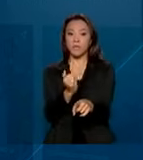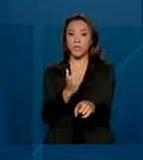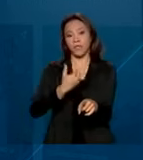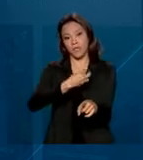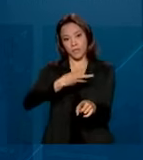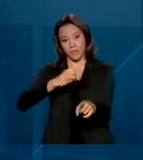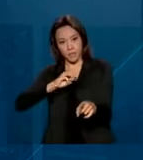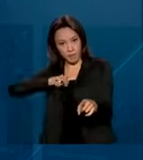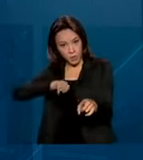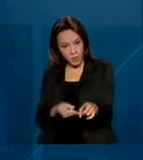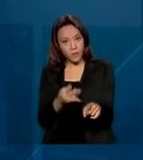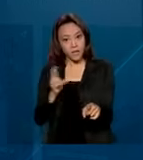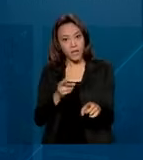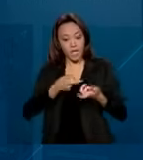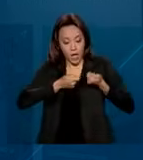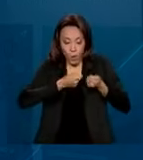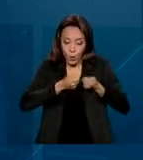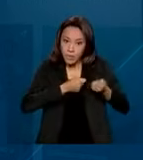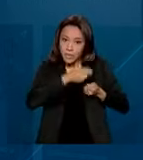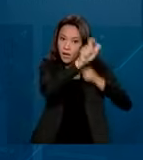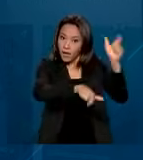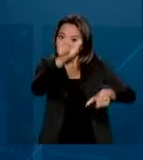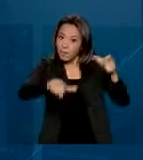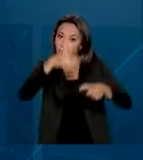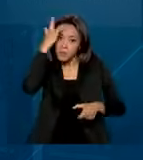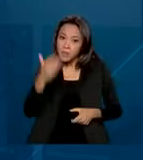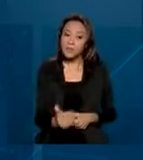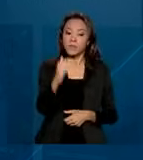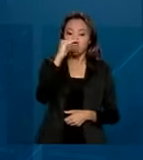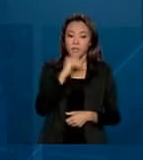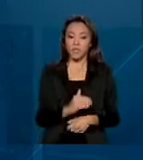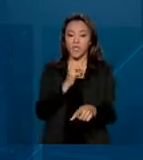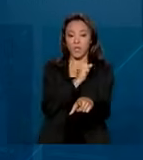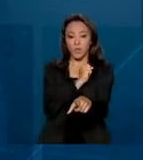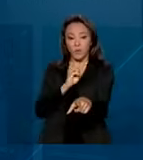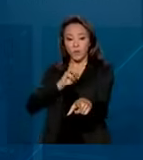de reais economizados pelos cidadãos e 800 milhões pelo governo.